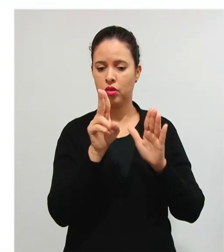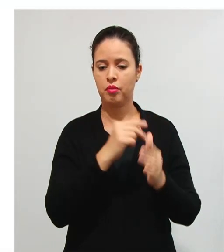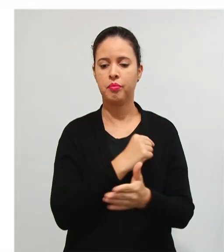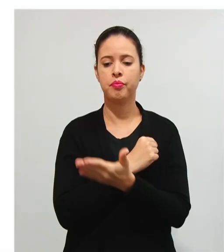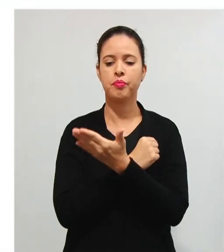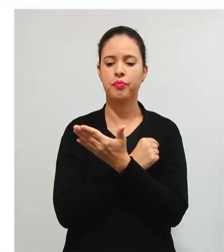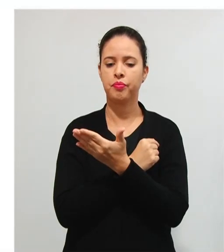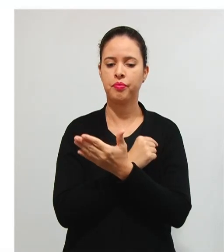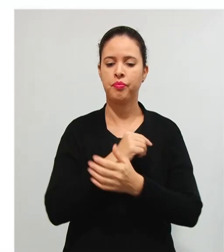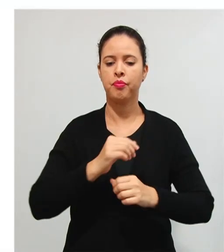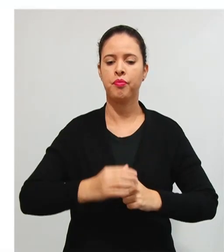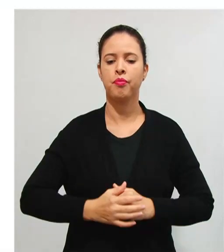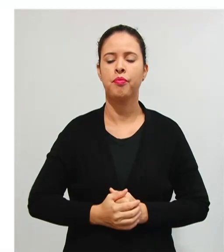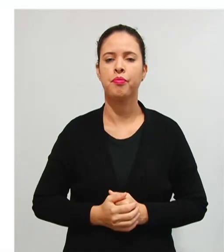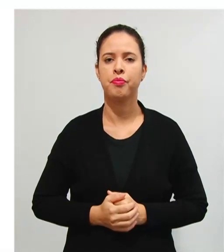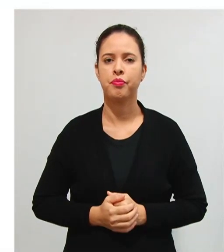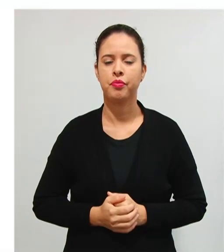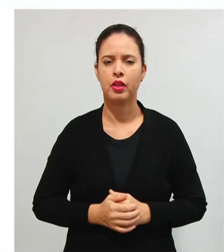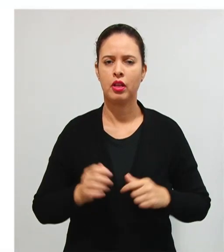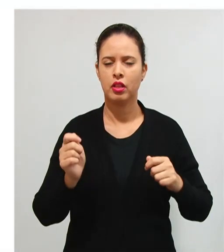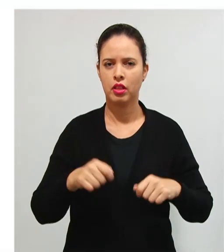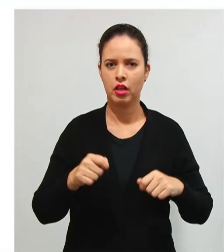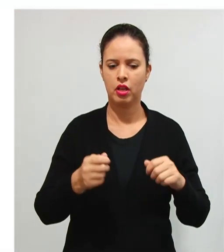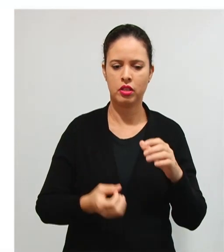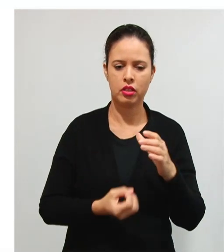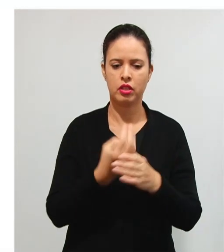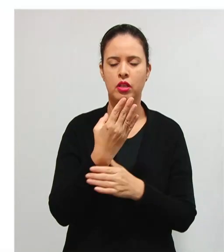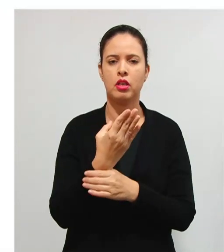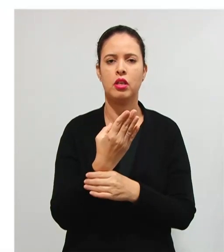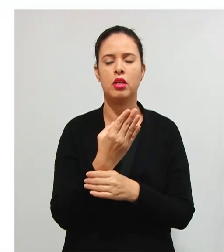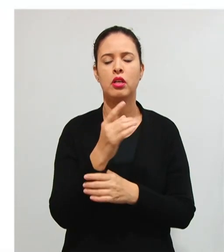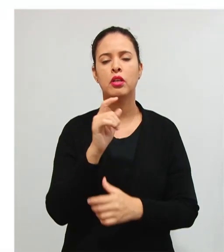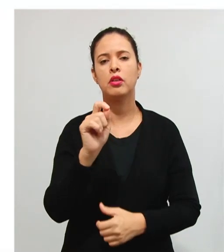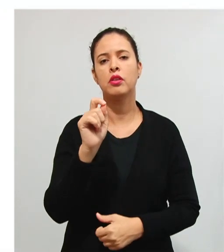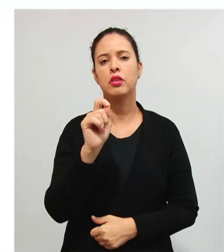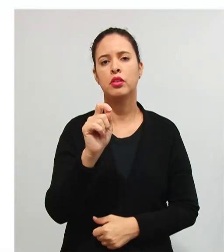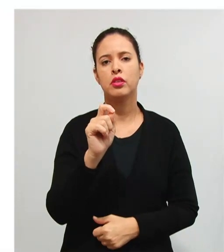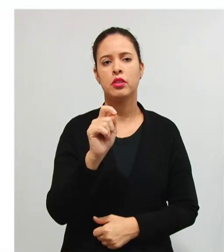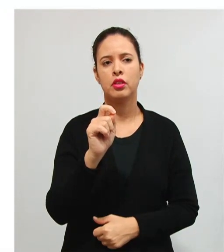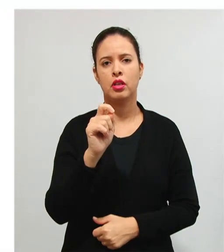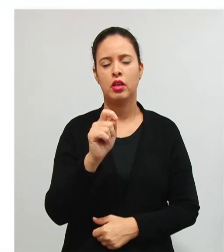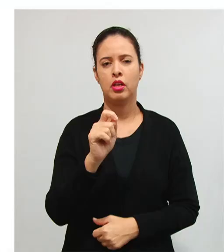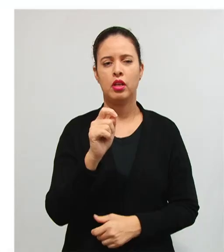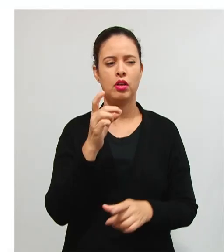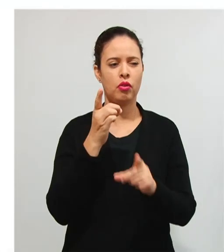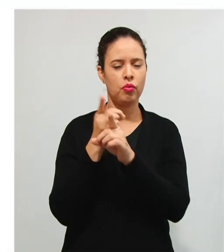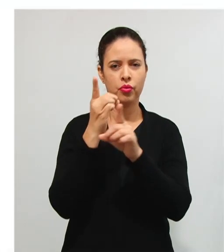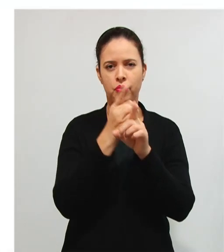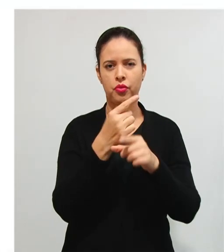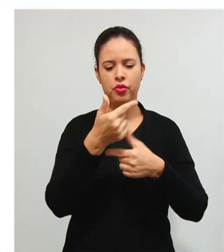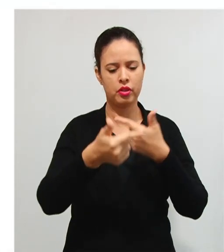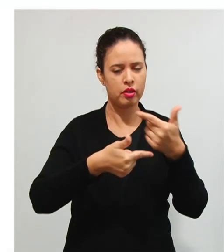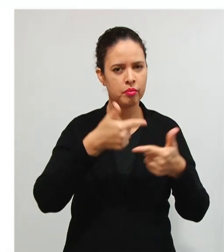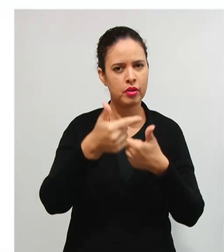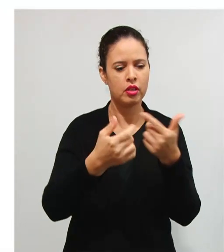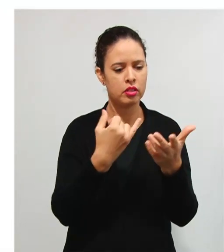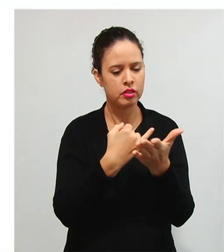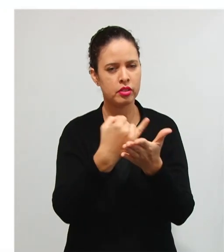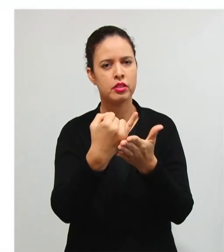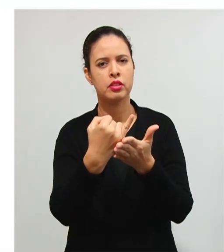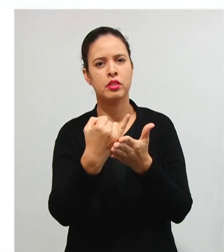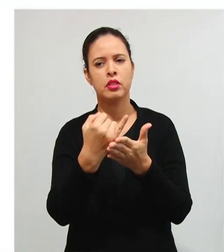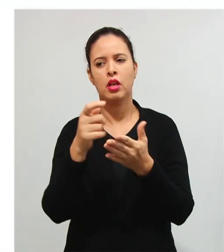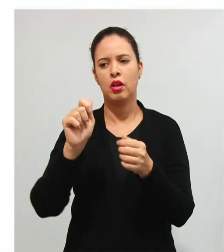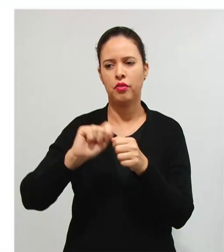que ele permite, por exemplo, criar blocos identificando o fluxo de trabalho. Isso foi iniciado, isso está para